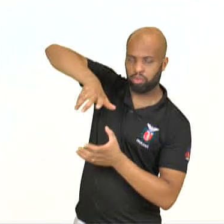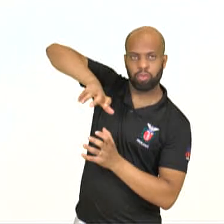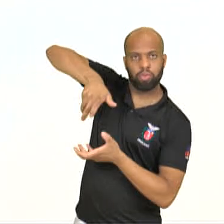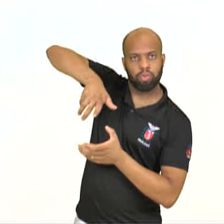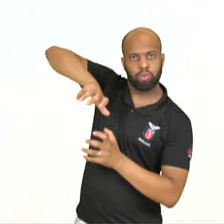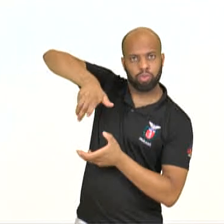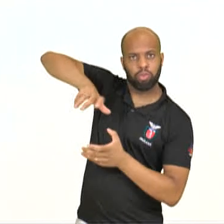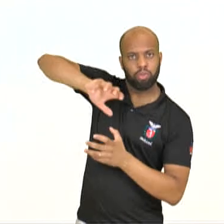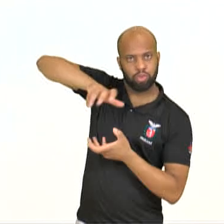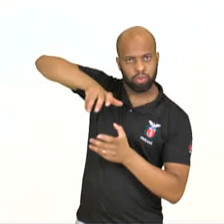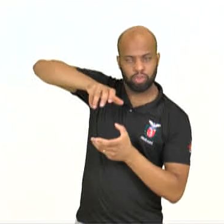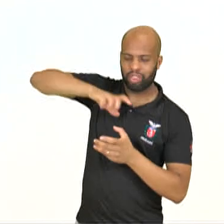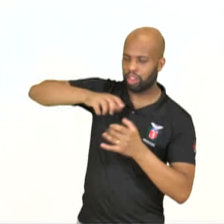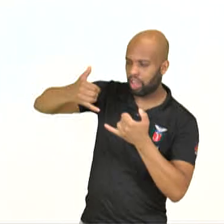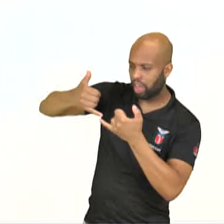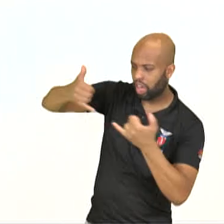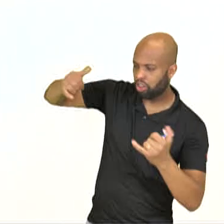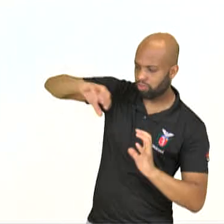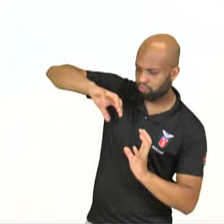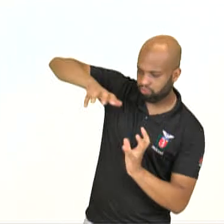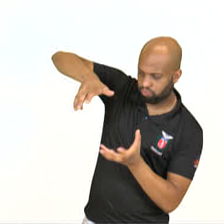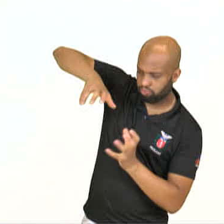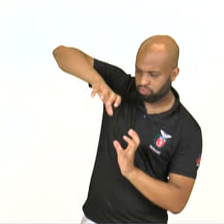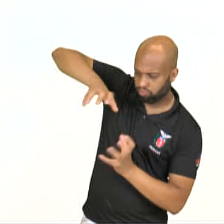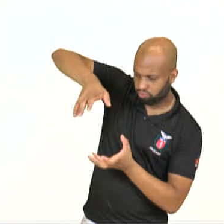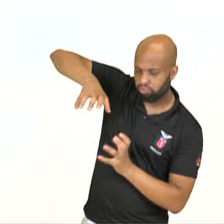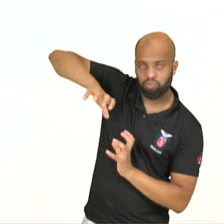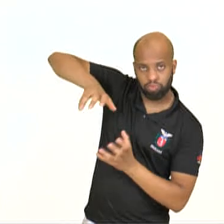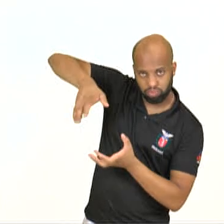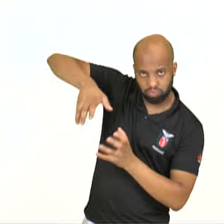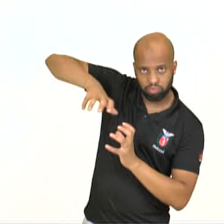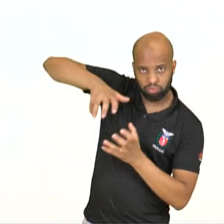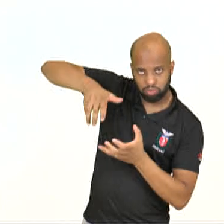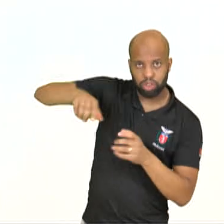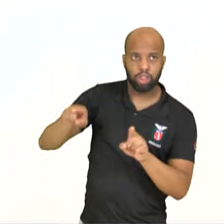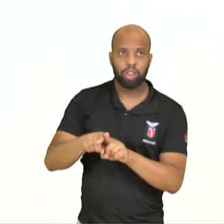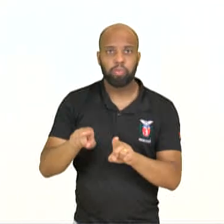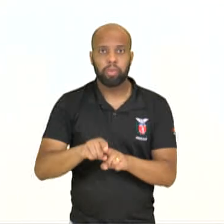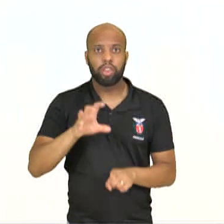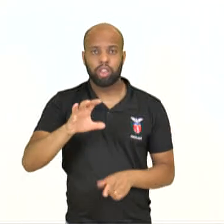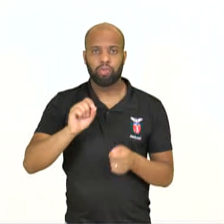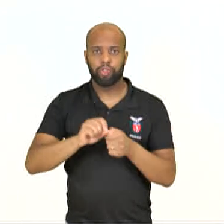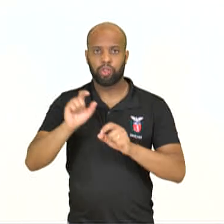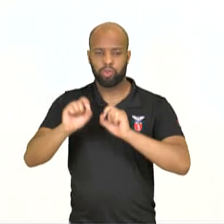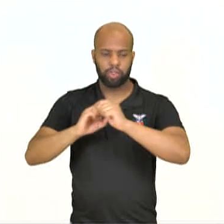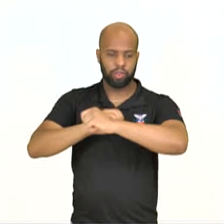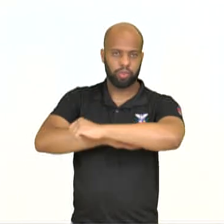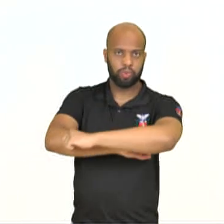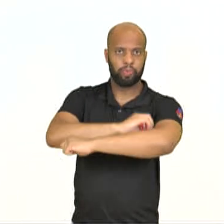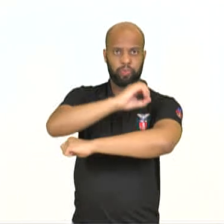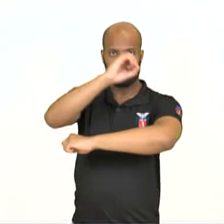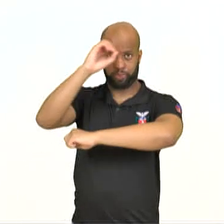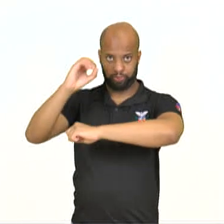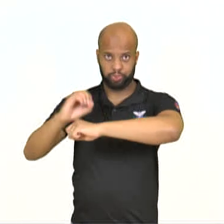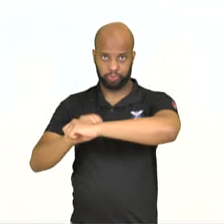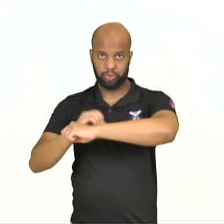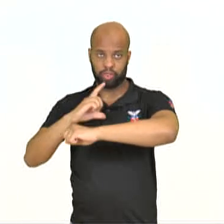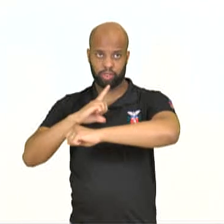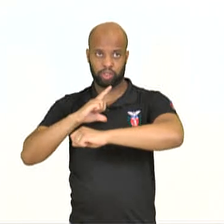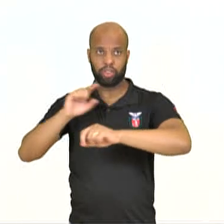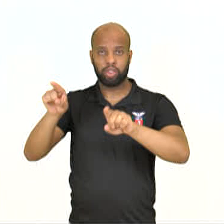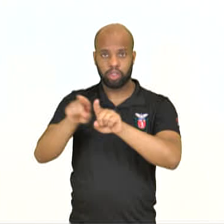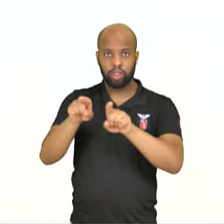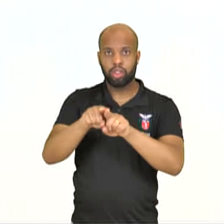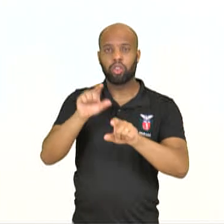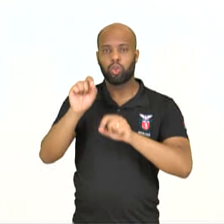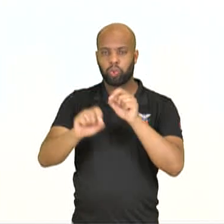torno do próprio eixo, que esse deslocamento provoca a alternância entre os períodos de insolação nas áreas